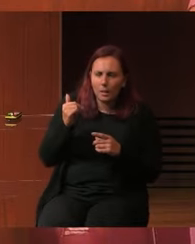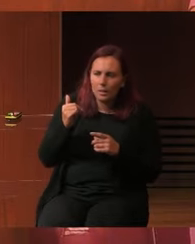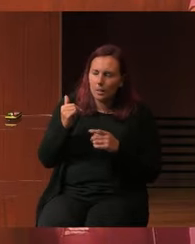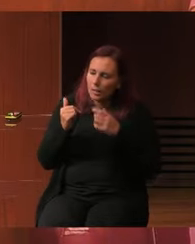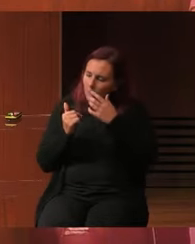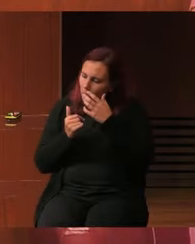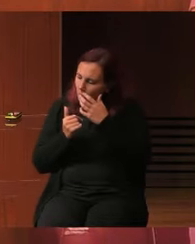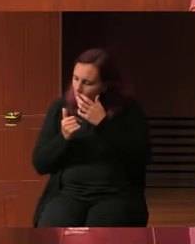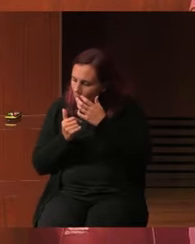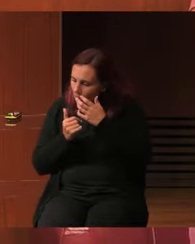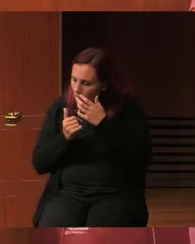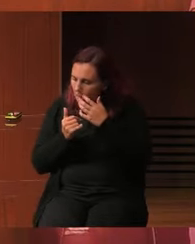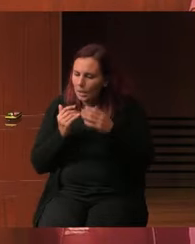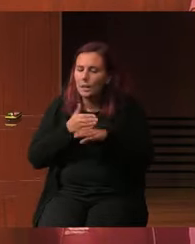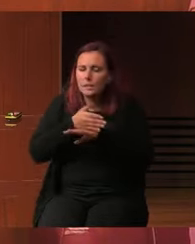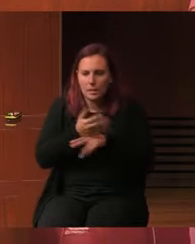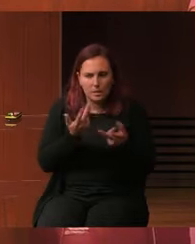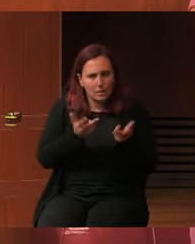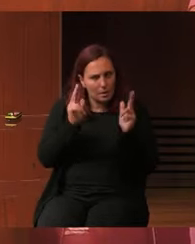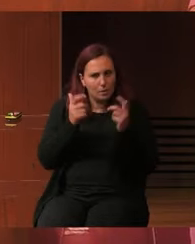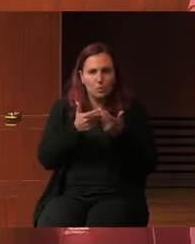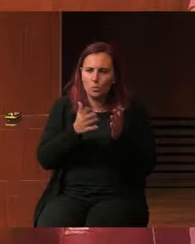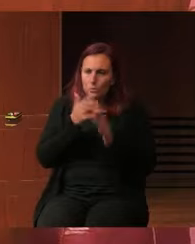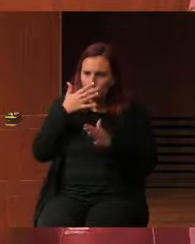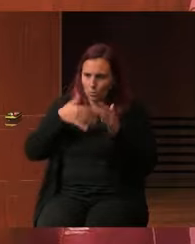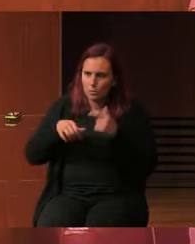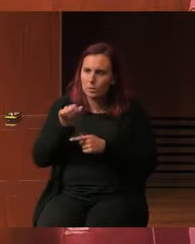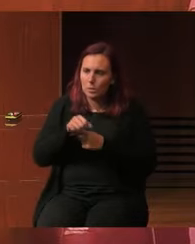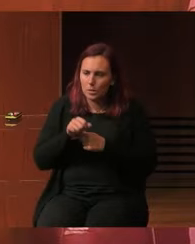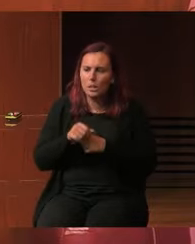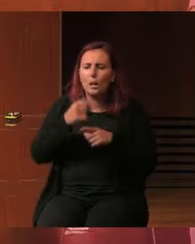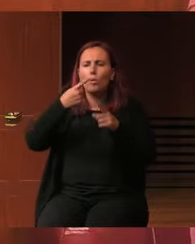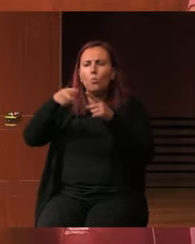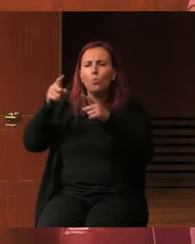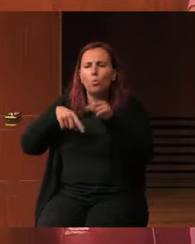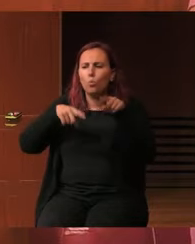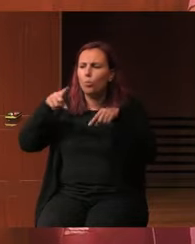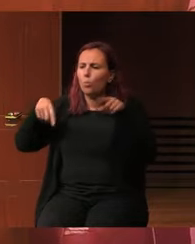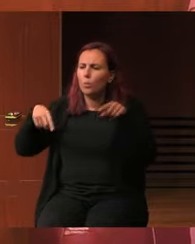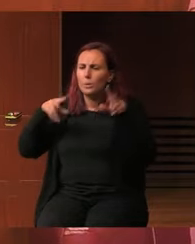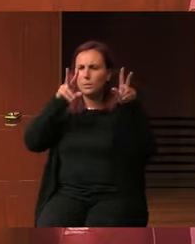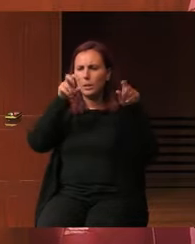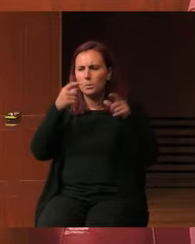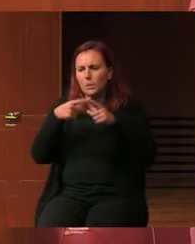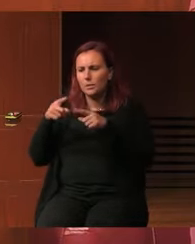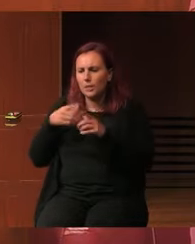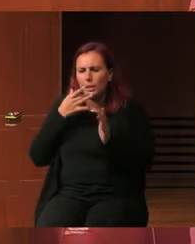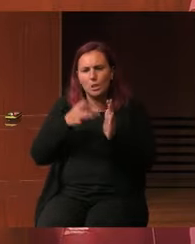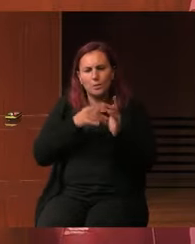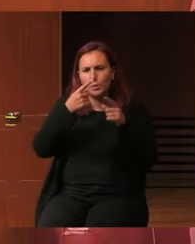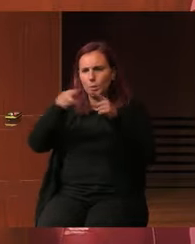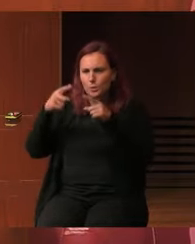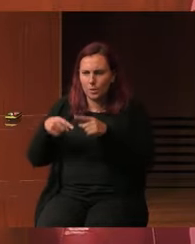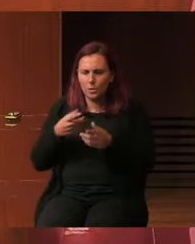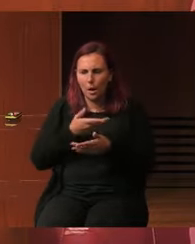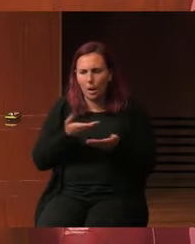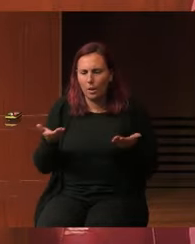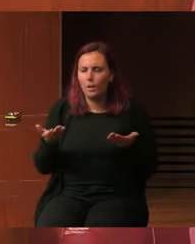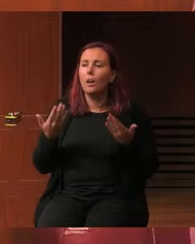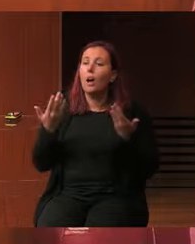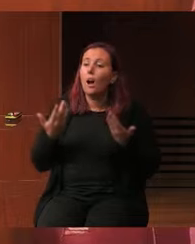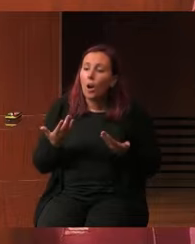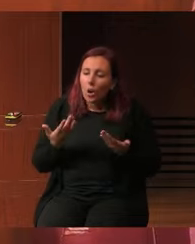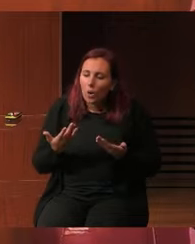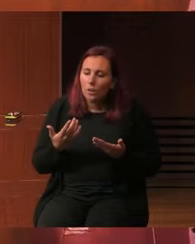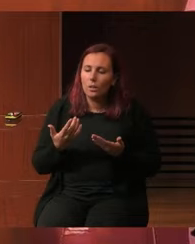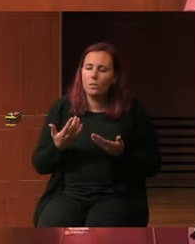pública, portanto, de acesso livre a toda a gente e com uma enorme diversidade de conteúdos e de livros. E neste momento, muito